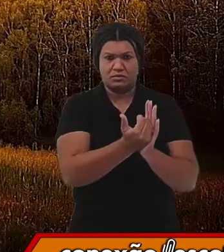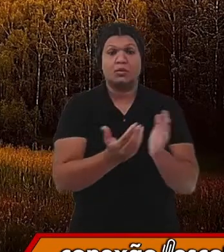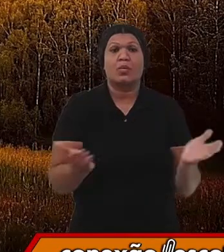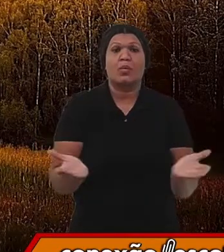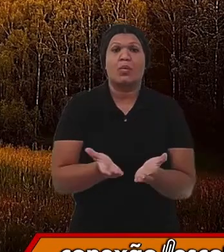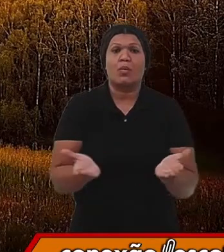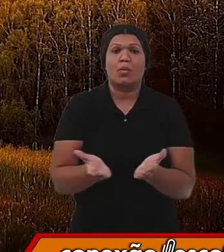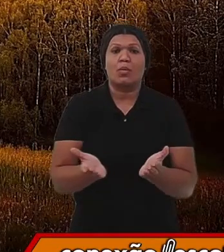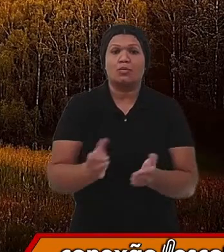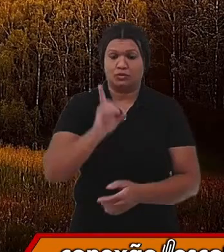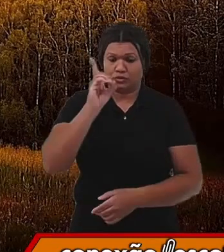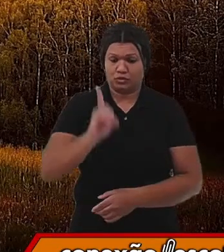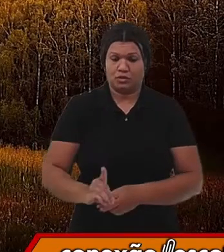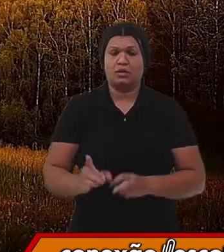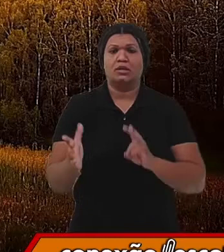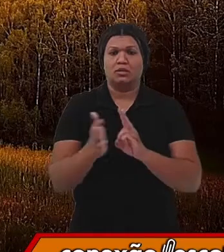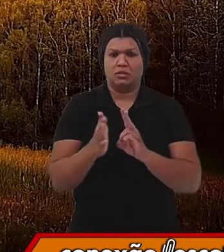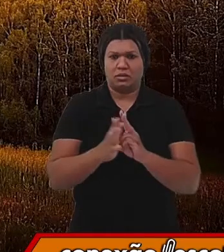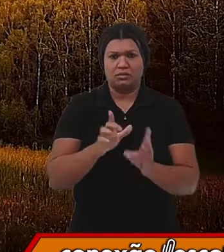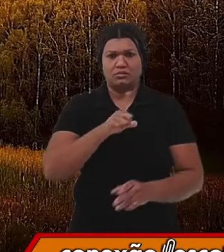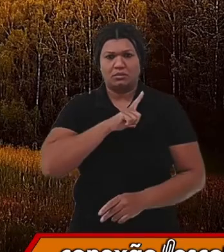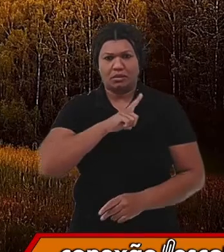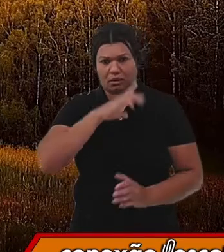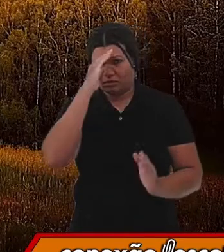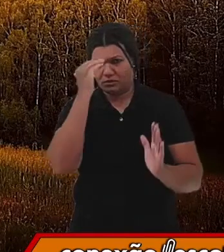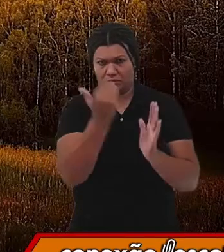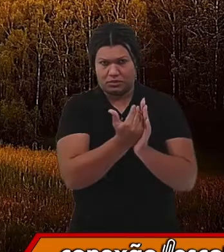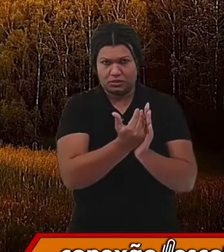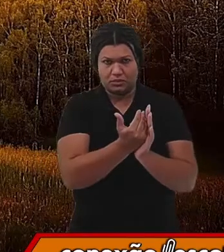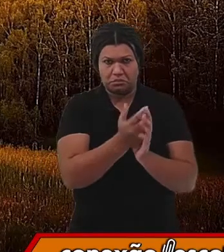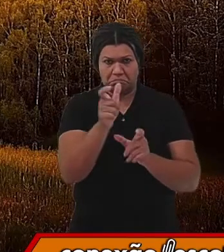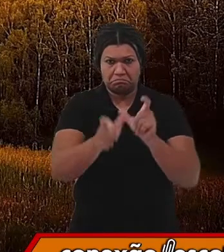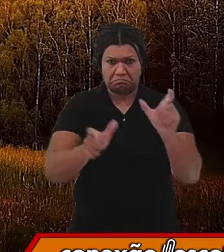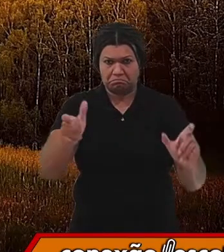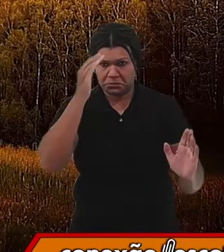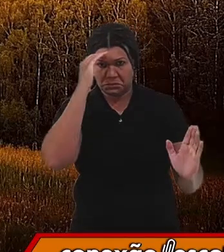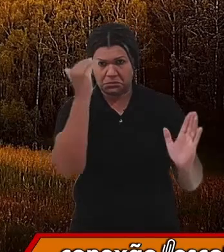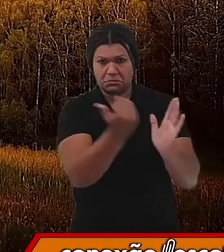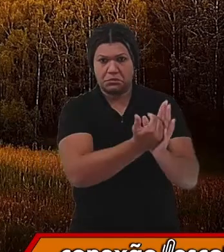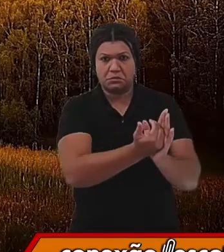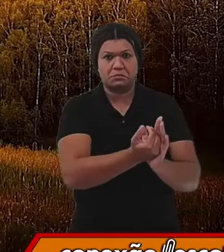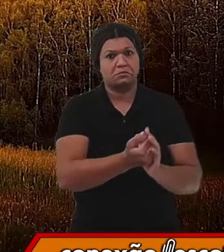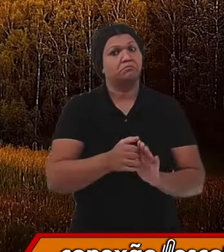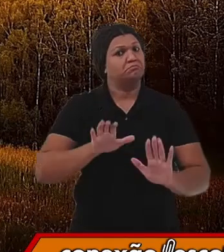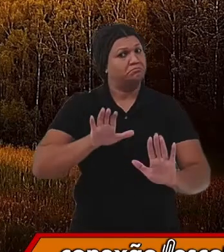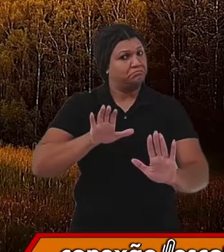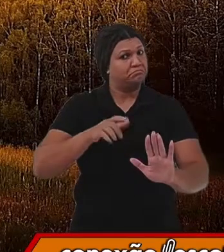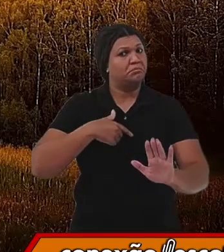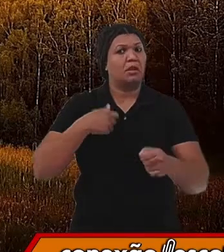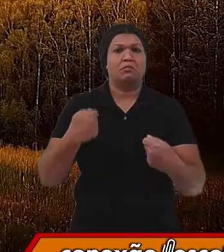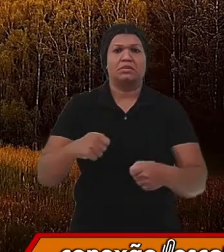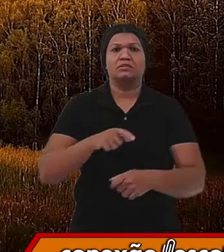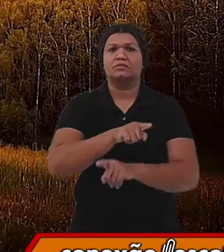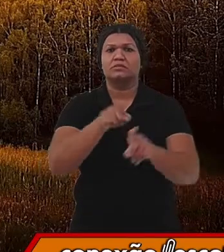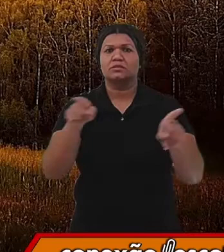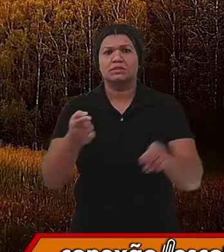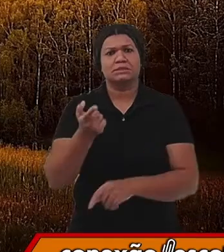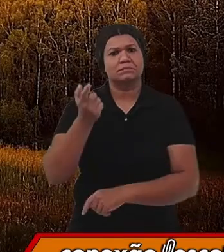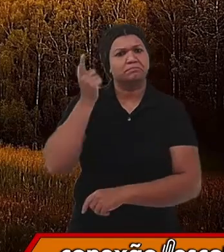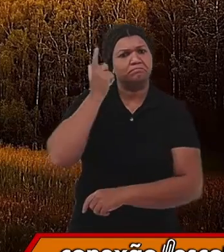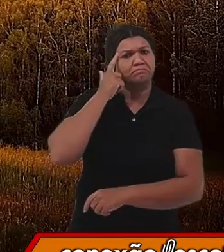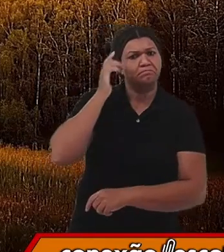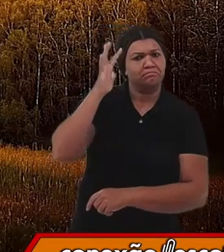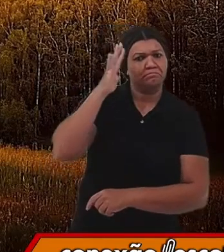o direito do indígena, ele é respeitado? Eu preciso que você pondere um pouco sobre essas